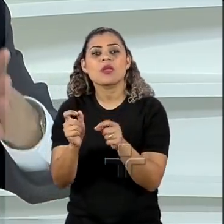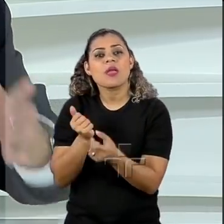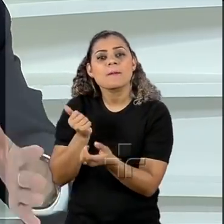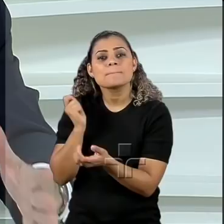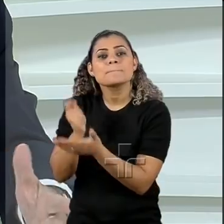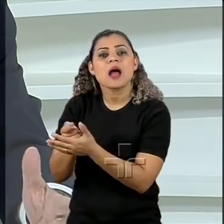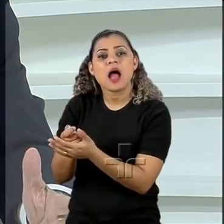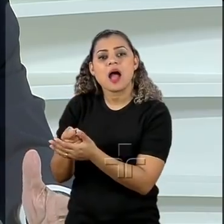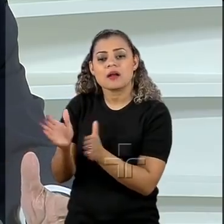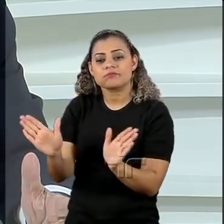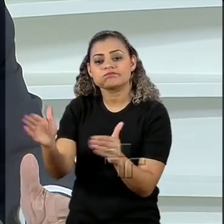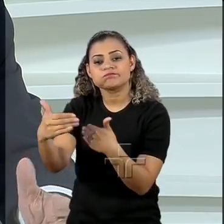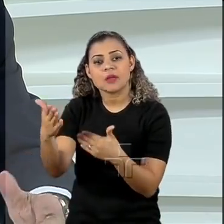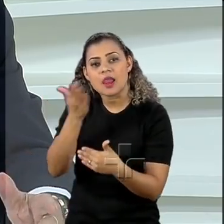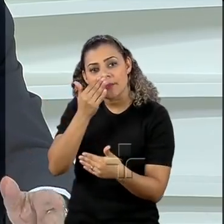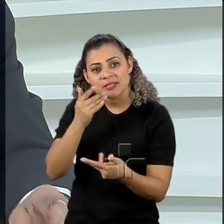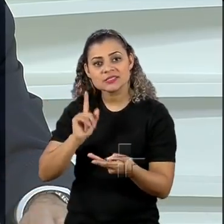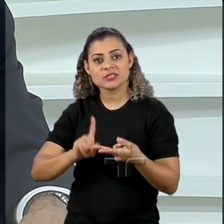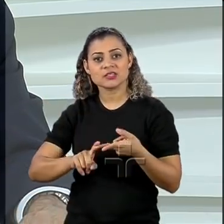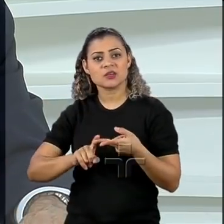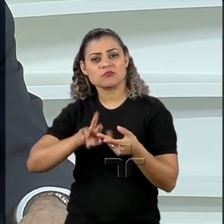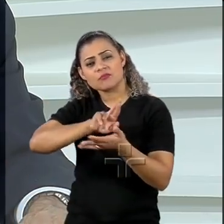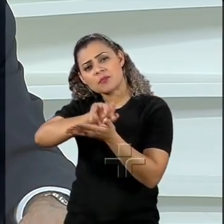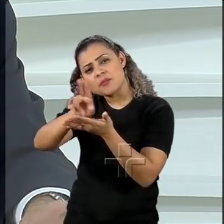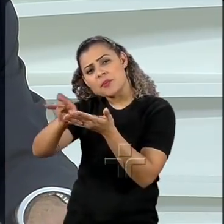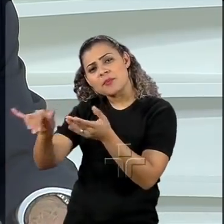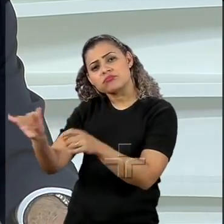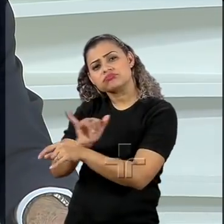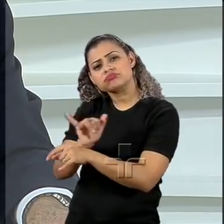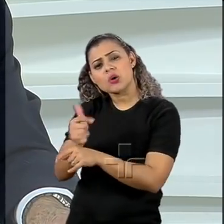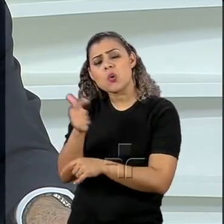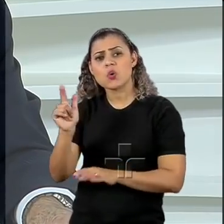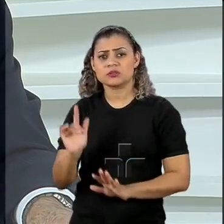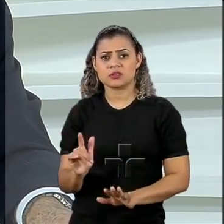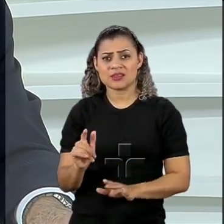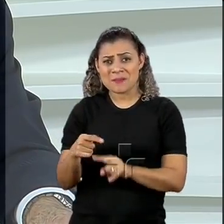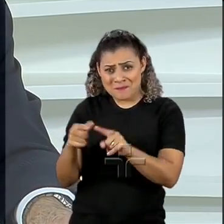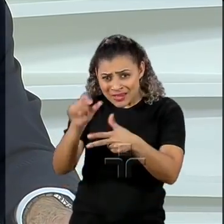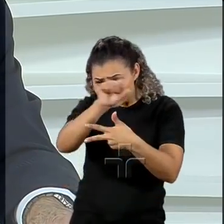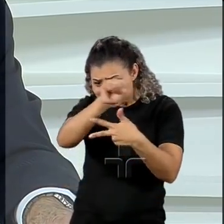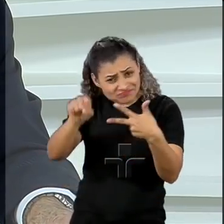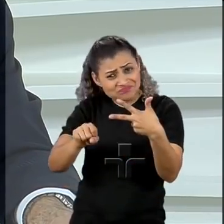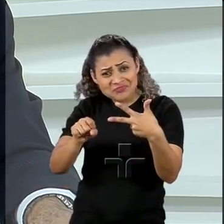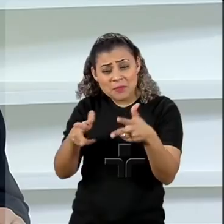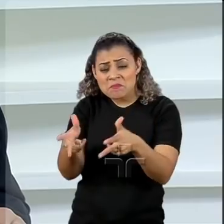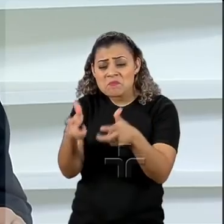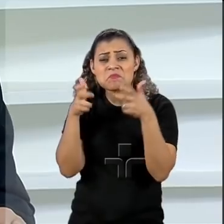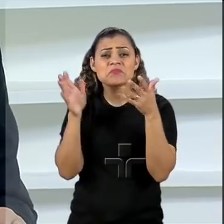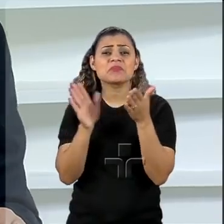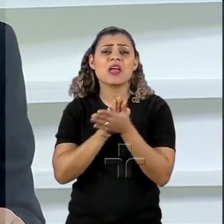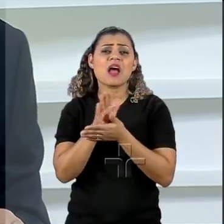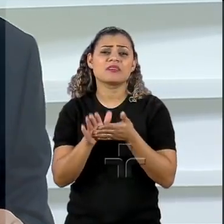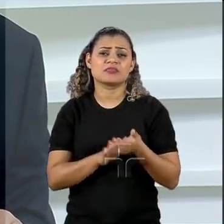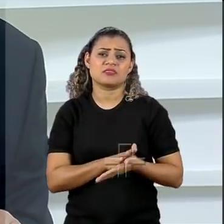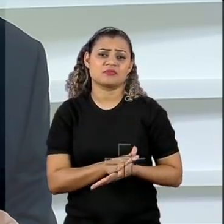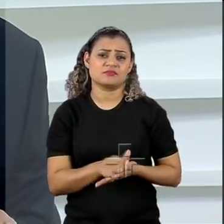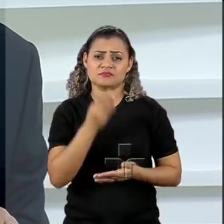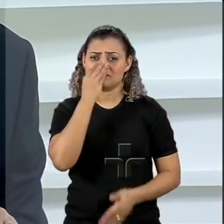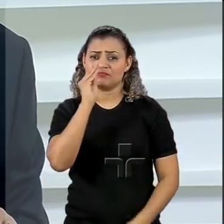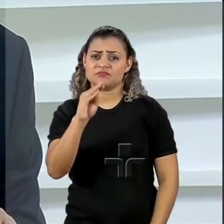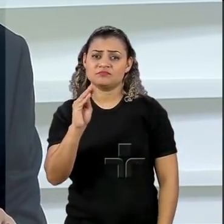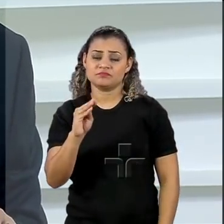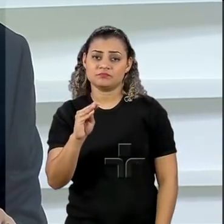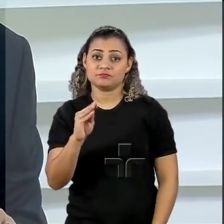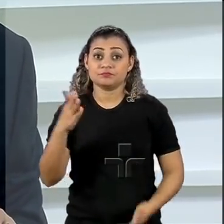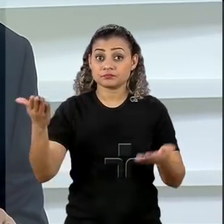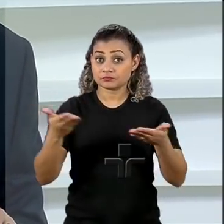está sendo observada por nenhum dos poderes. O professor Heleno queria levantar também um outro